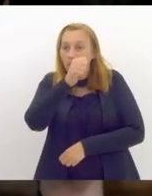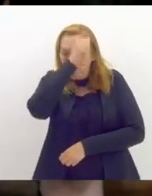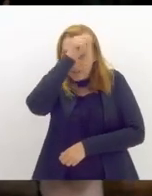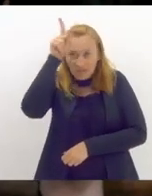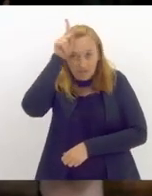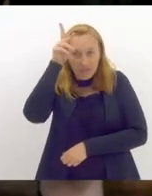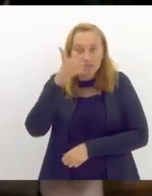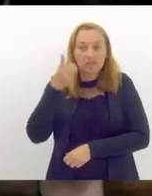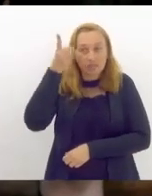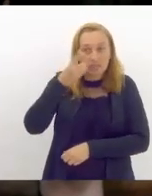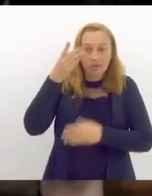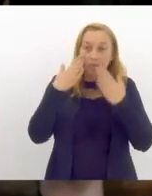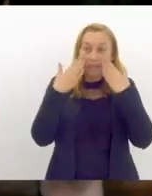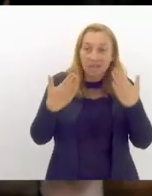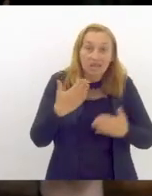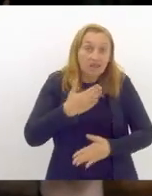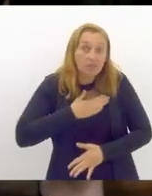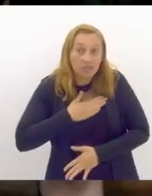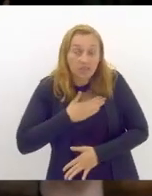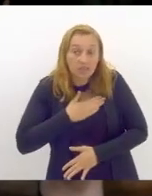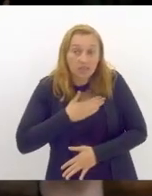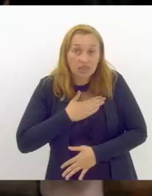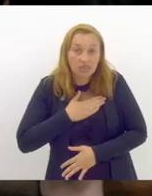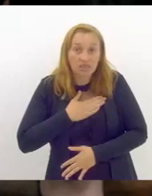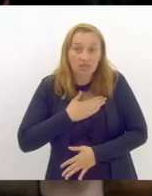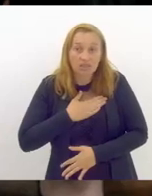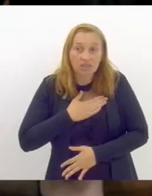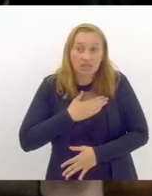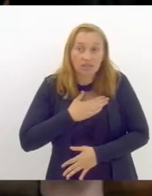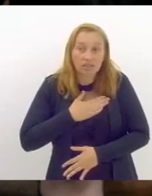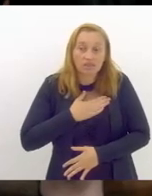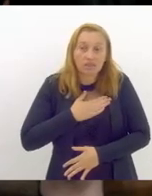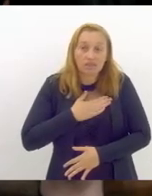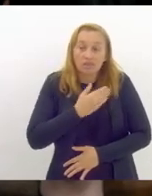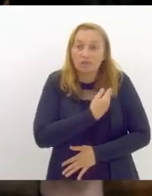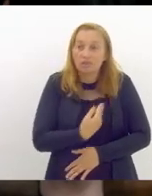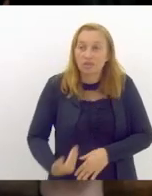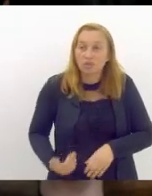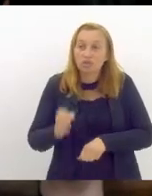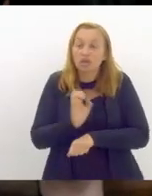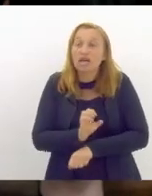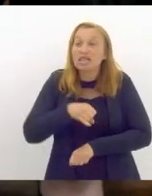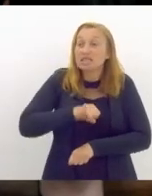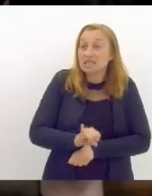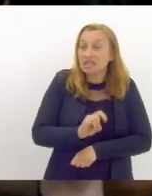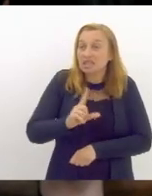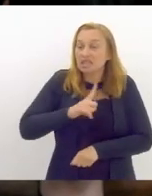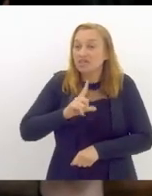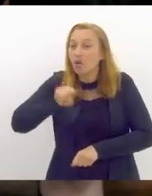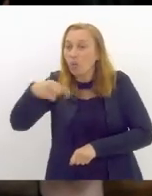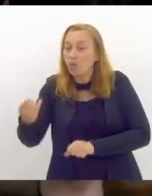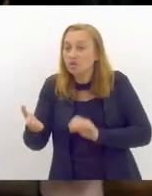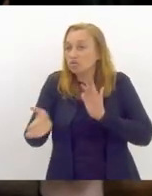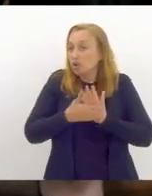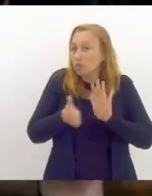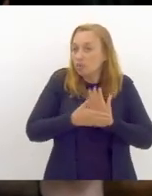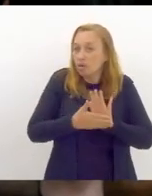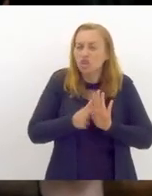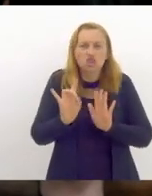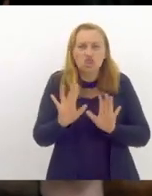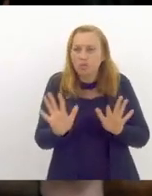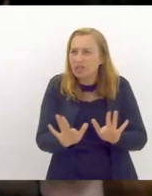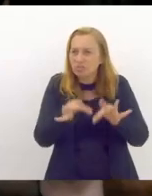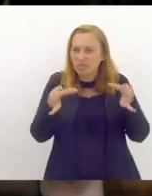Foi a que me foi apresentada pelos representantes do governador do Estado então se tiver outra proposta só para